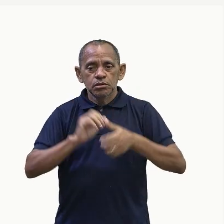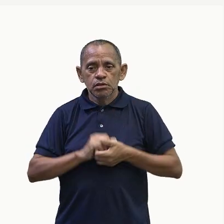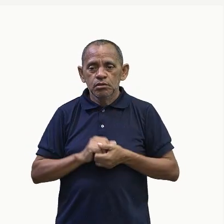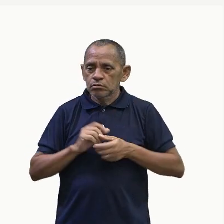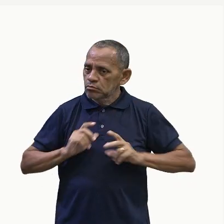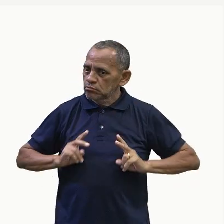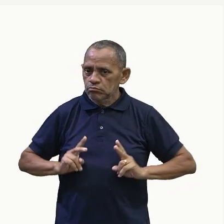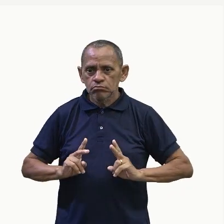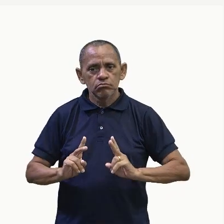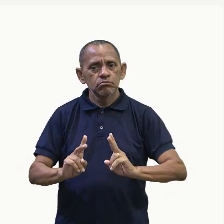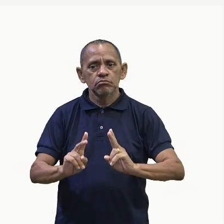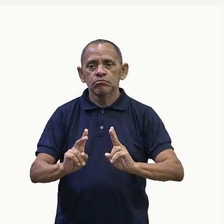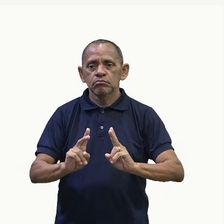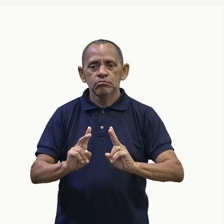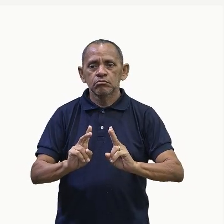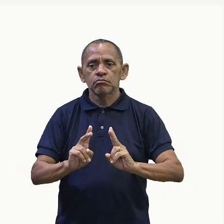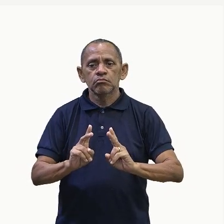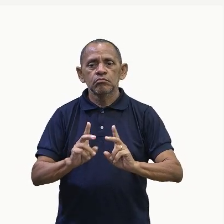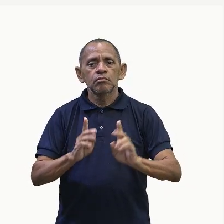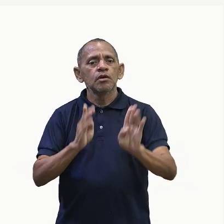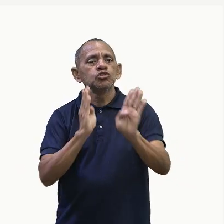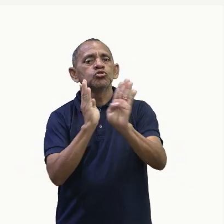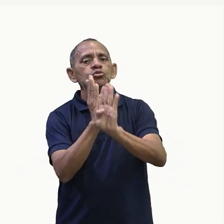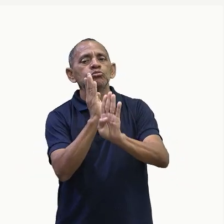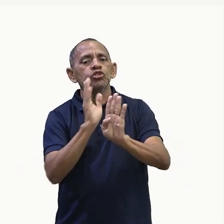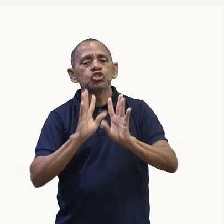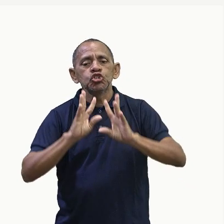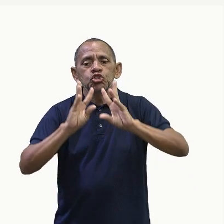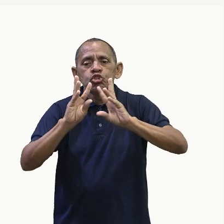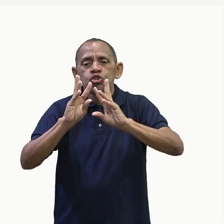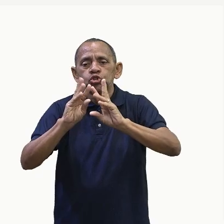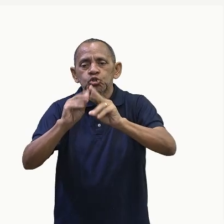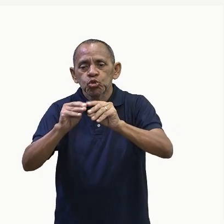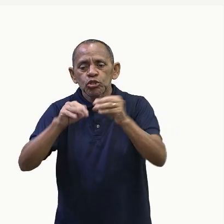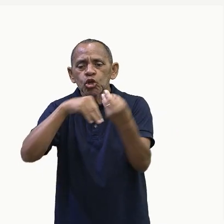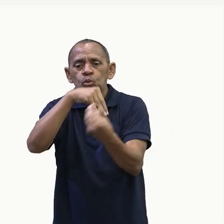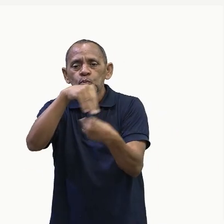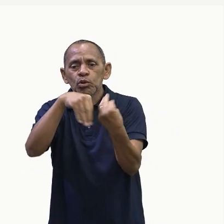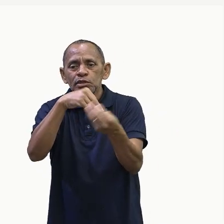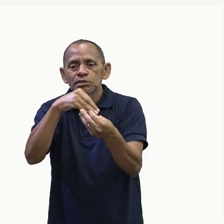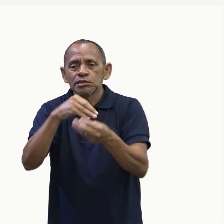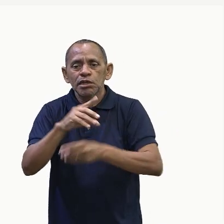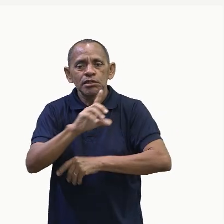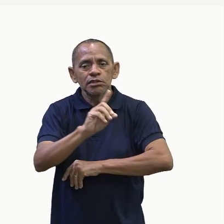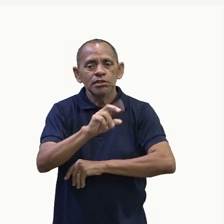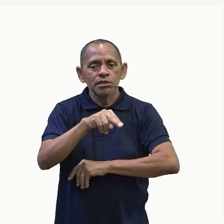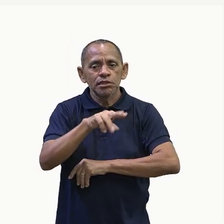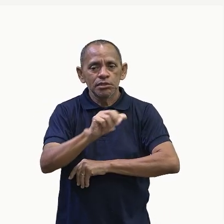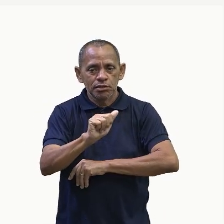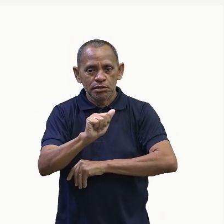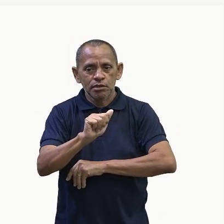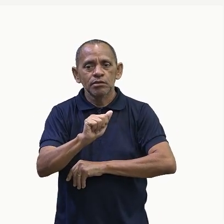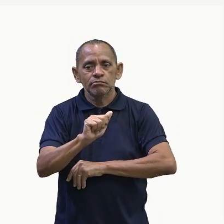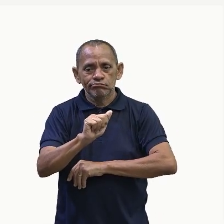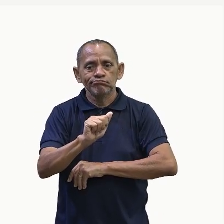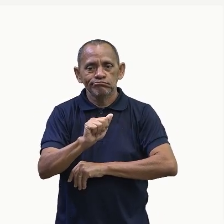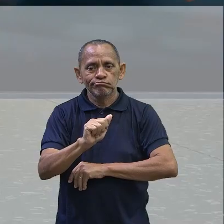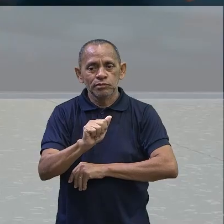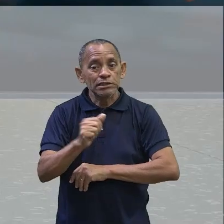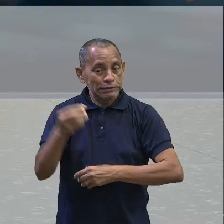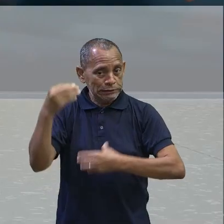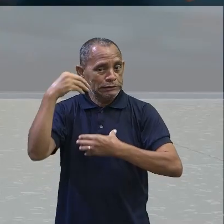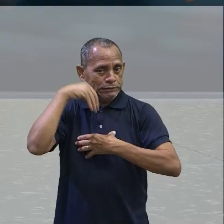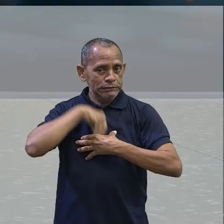continuar ali descobrindo toda a complexidade do DNA. E isso está no nosso